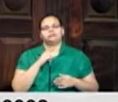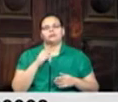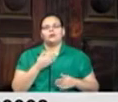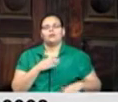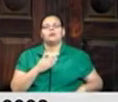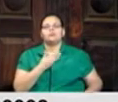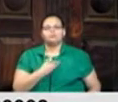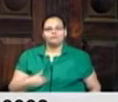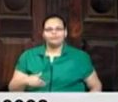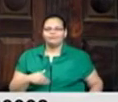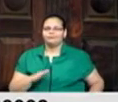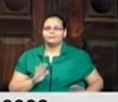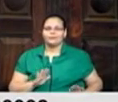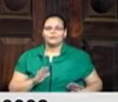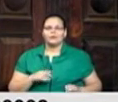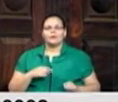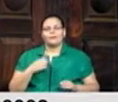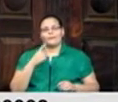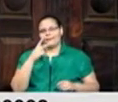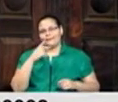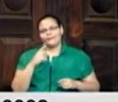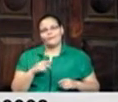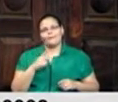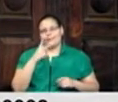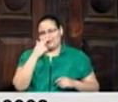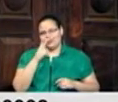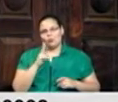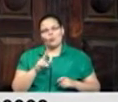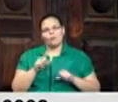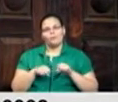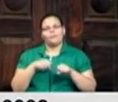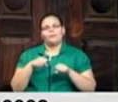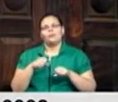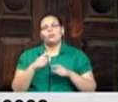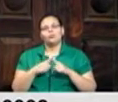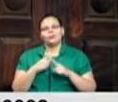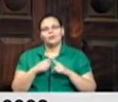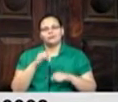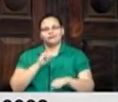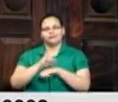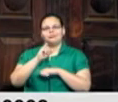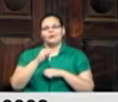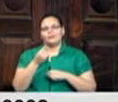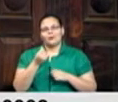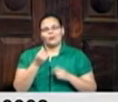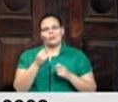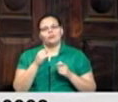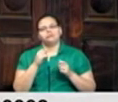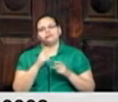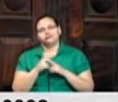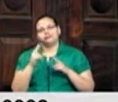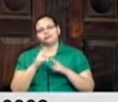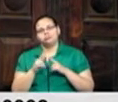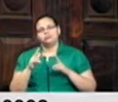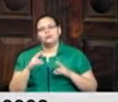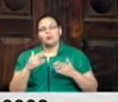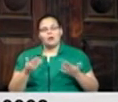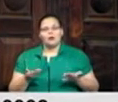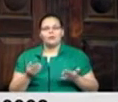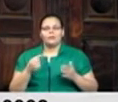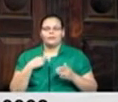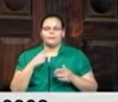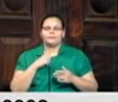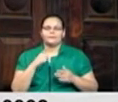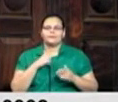uma pedalada de velocípede, mas foi uma pedalada. Este ano, quem ler